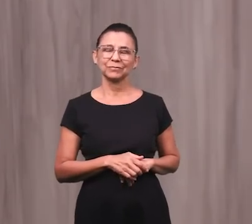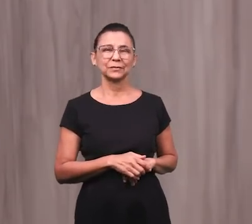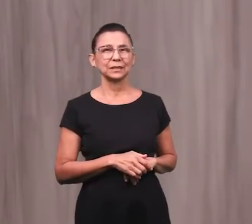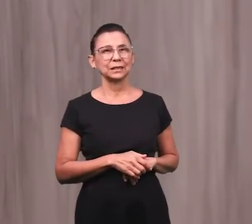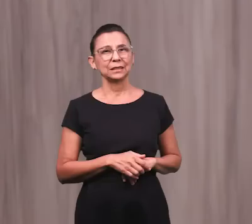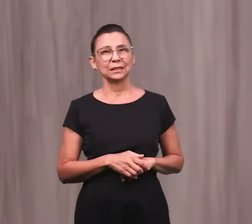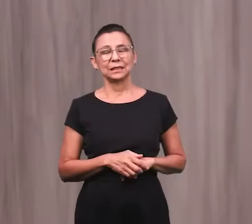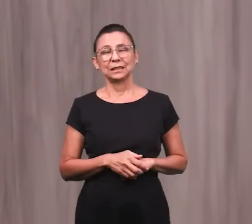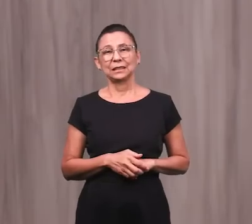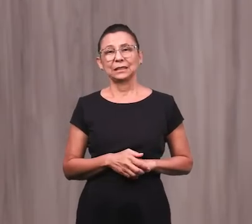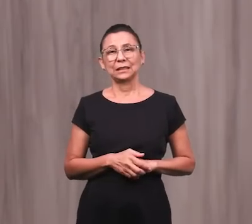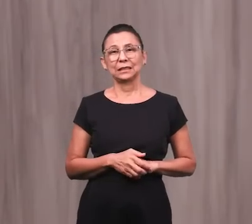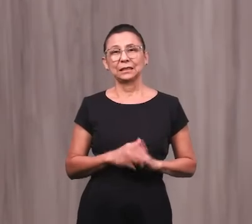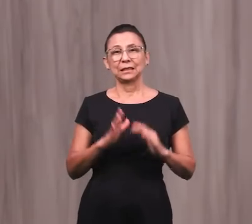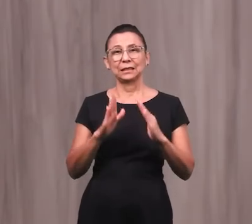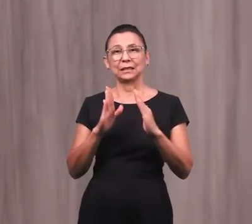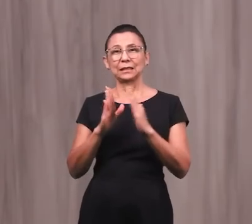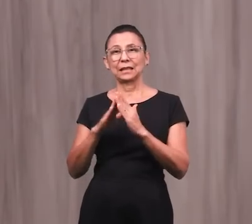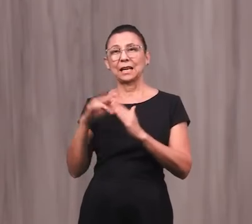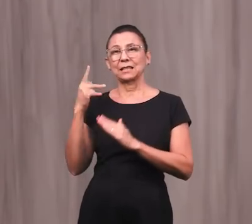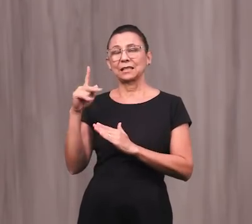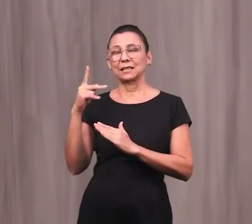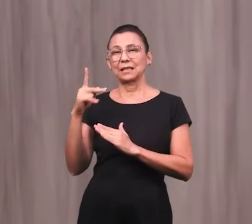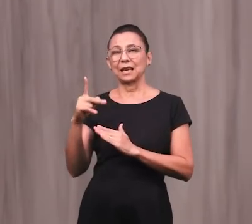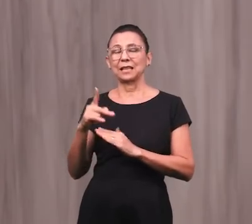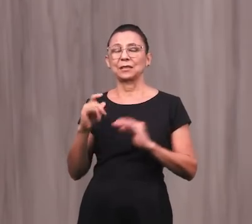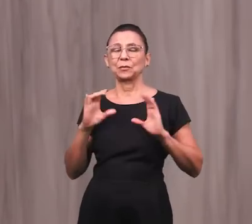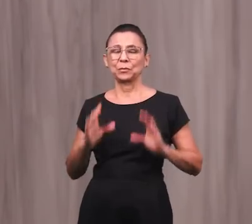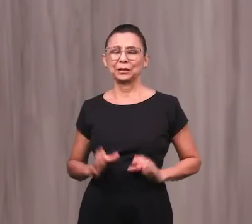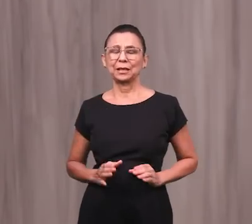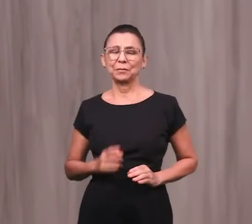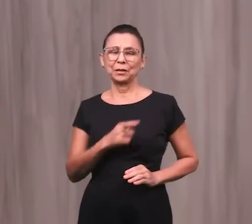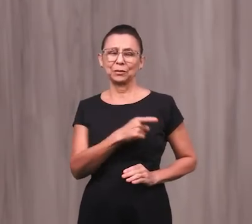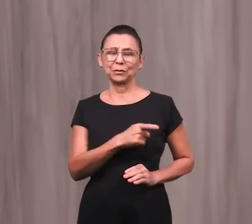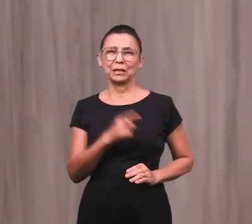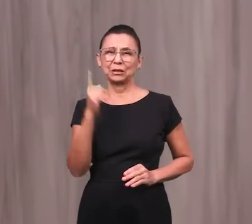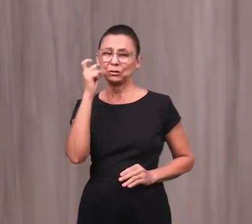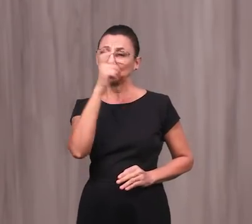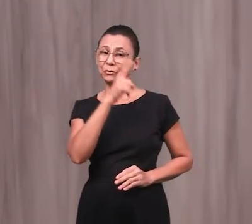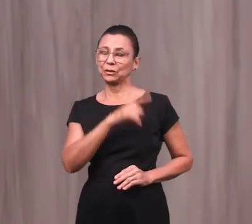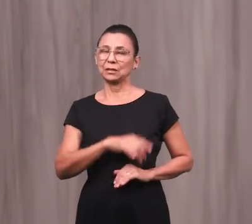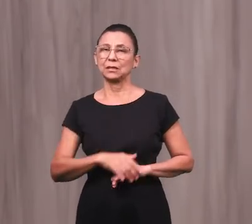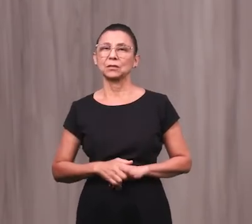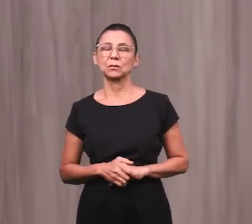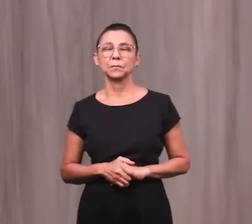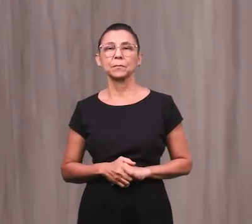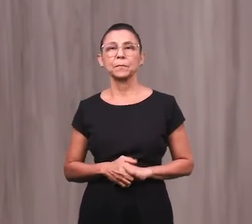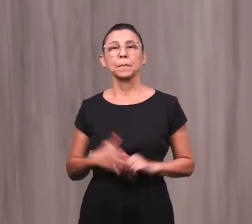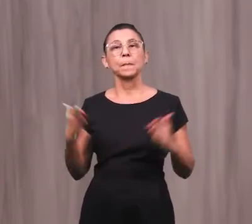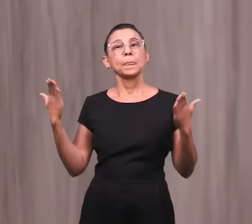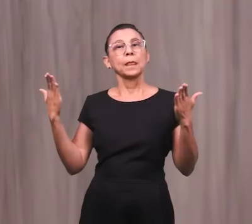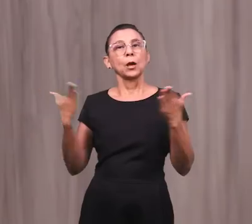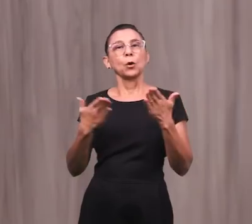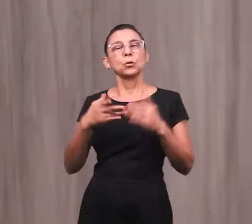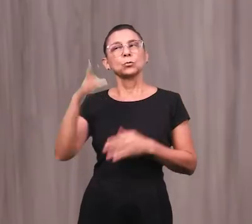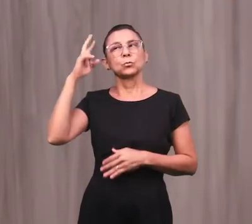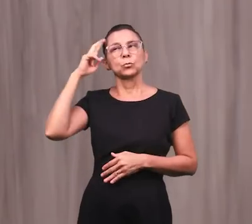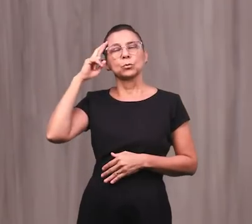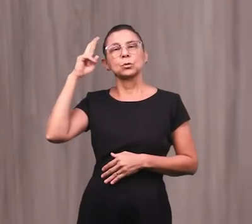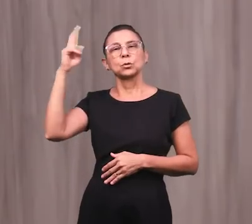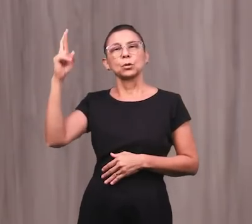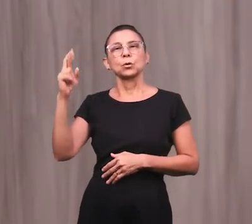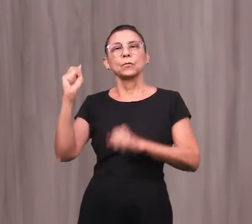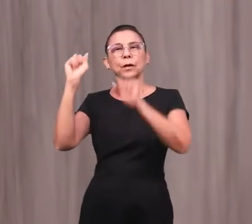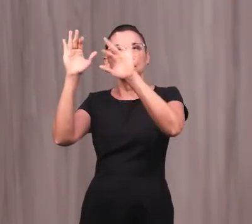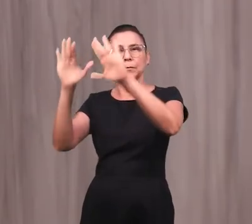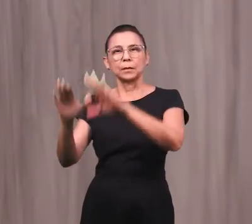dentro de seu lar. Nesse culto de oração que temos hoje, o Senhor dará a essa senhora uma